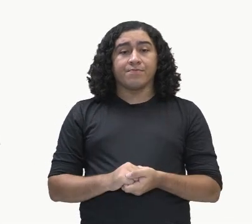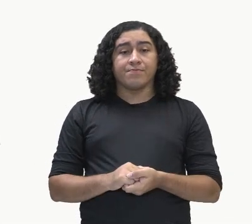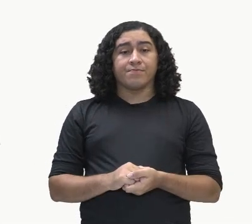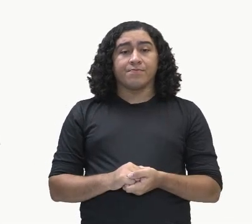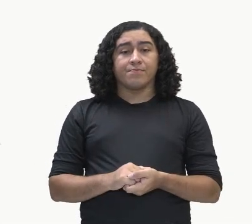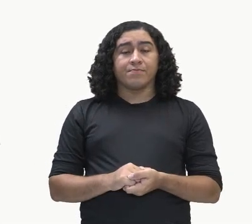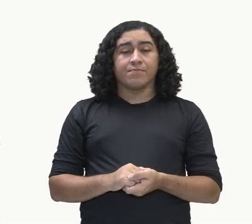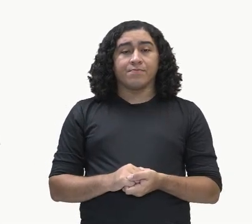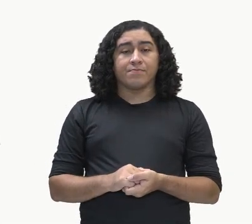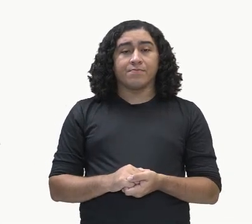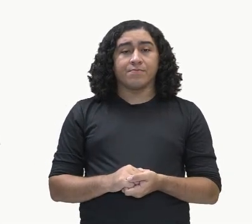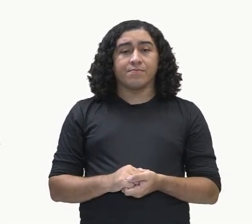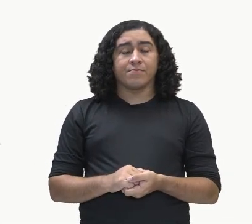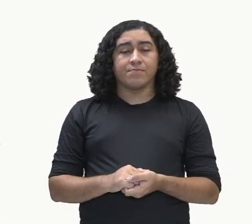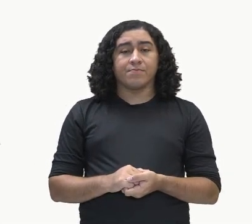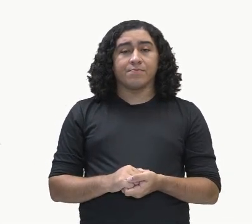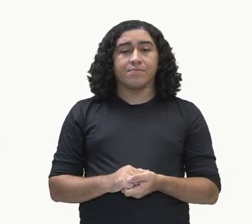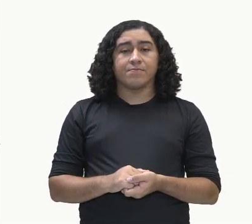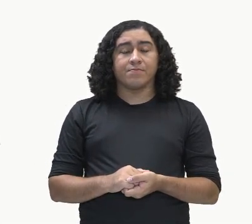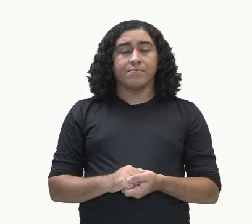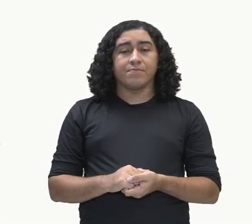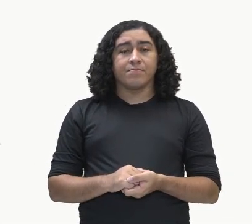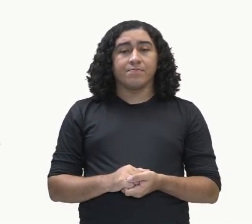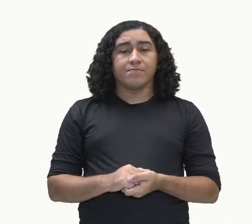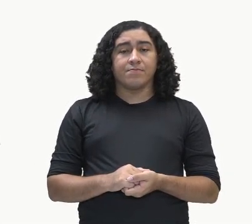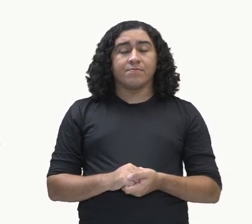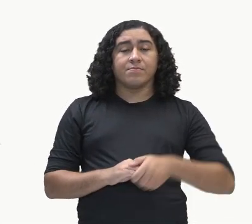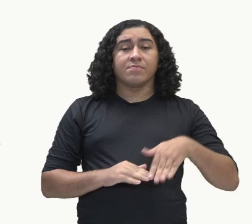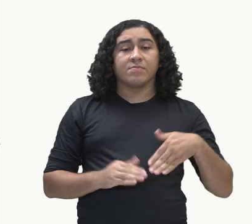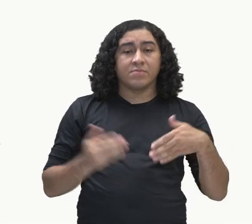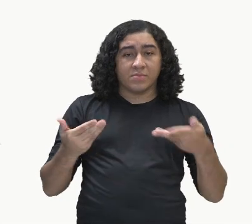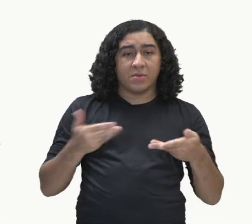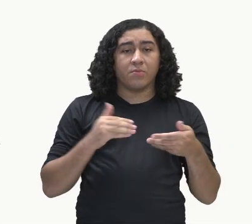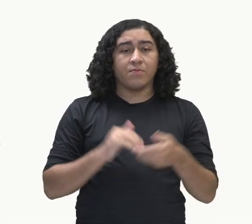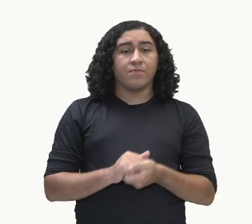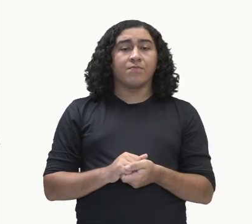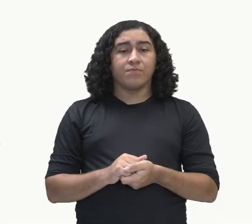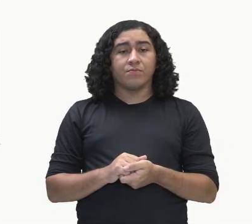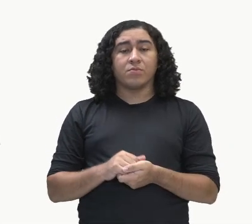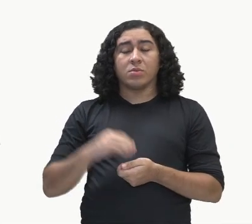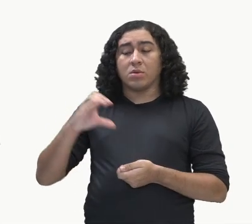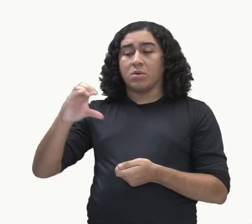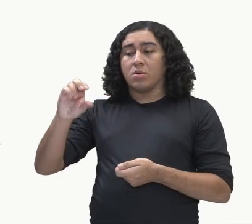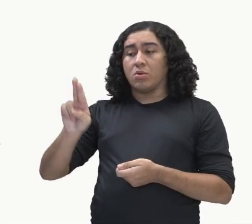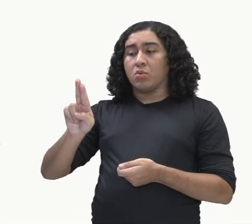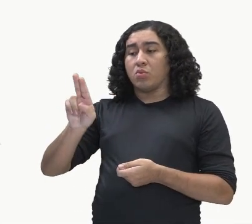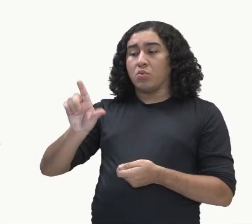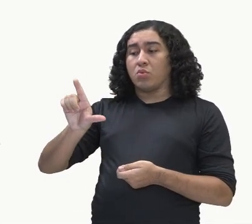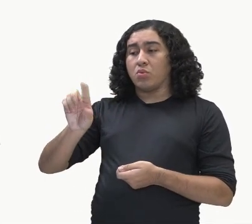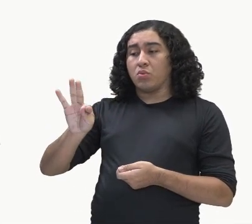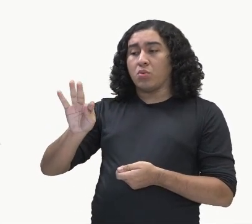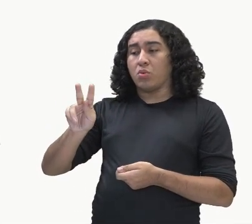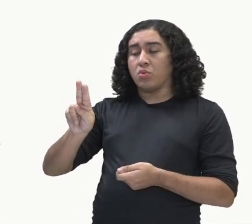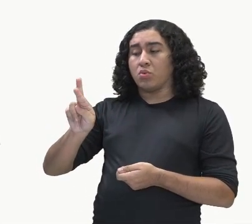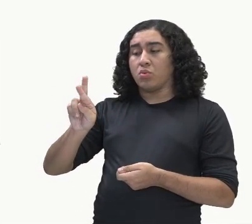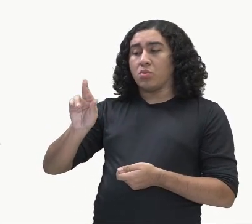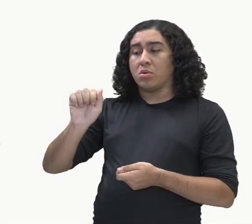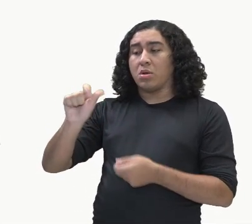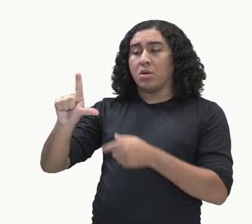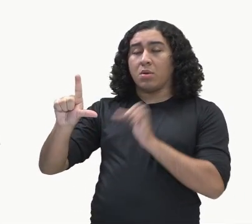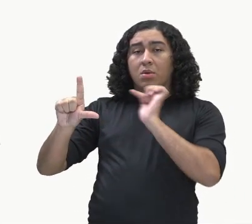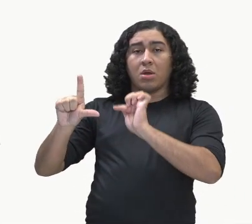cultural diversity. Então, eu vou marcar cultural, porque é a nossa palavra cultural, não é em português.